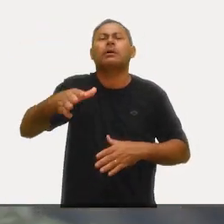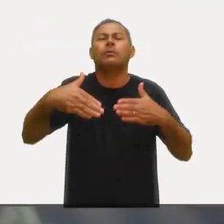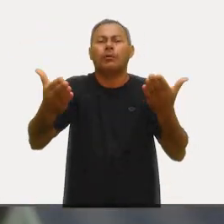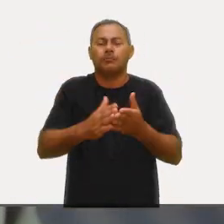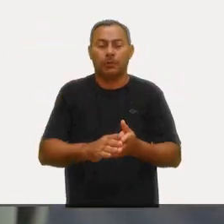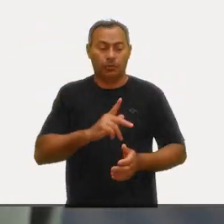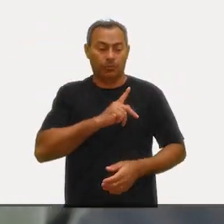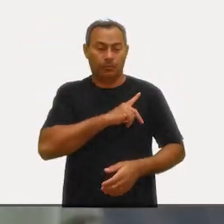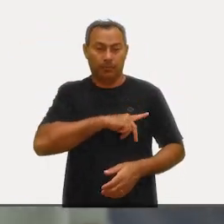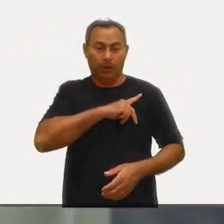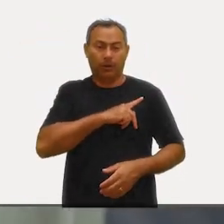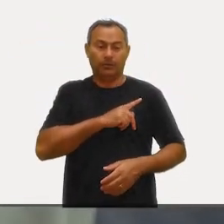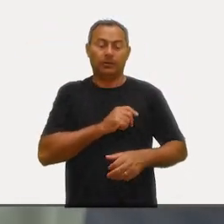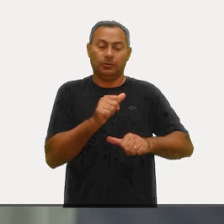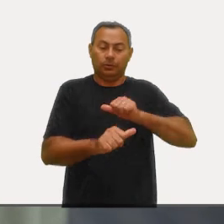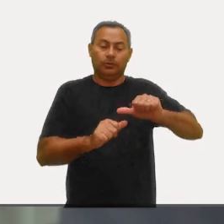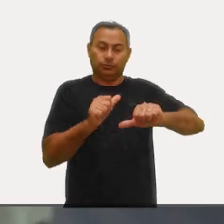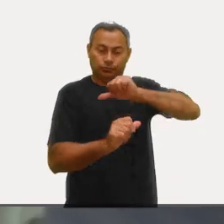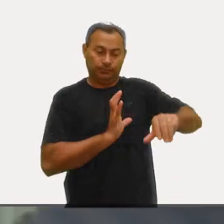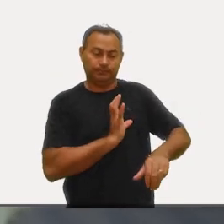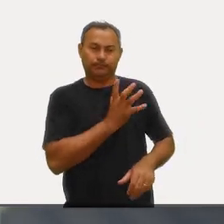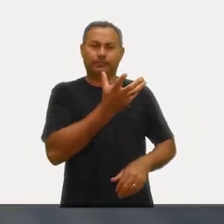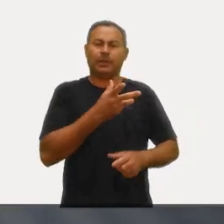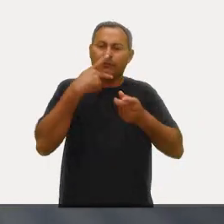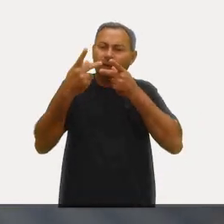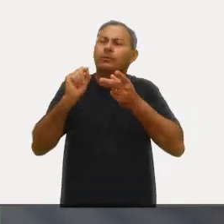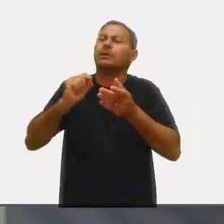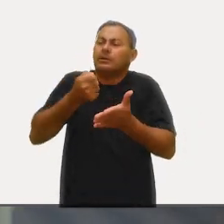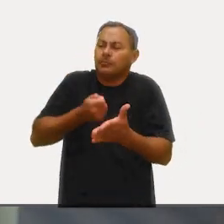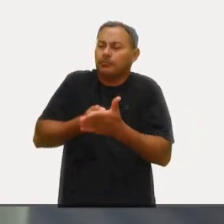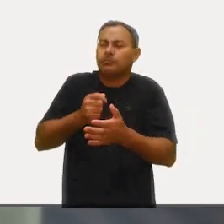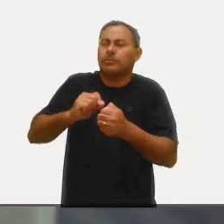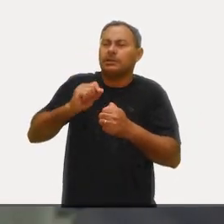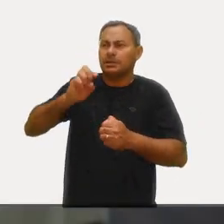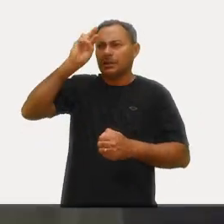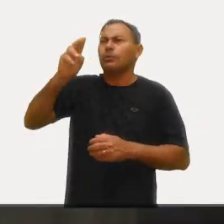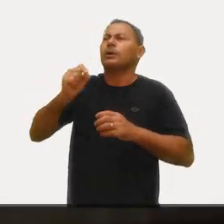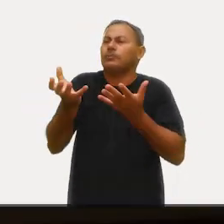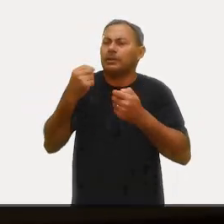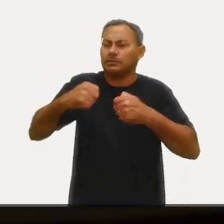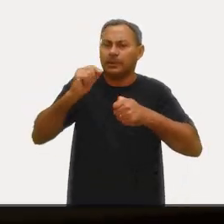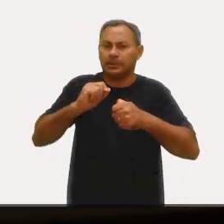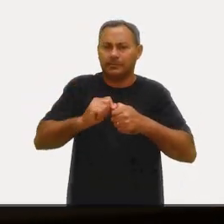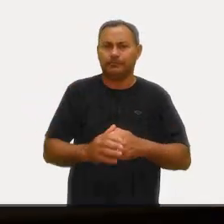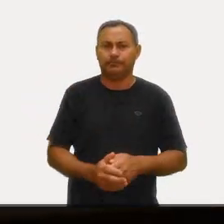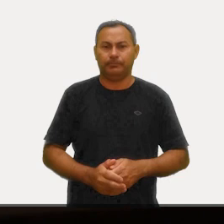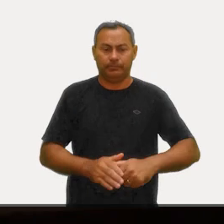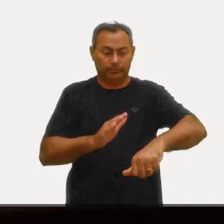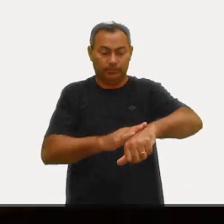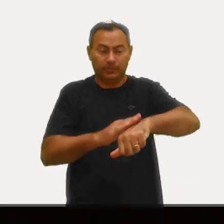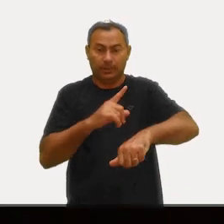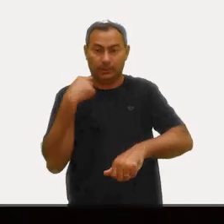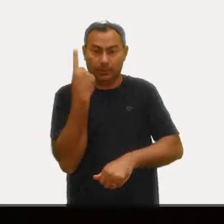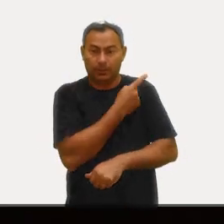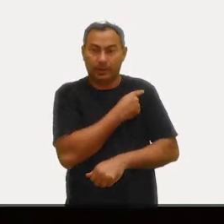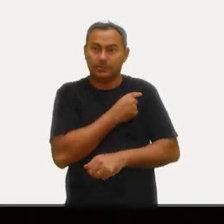hein? Quando o apóstolo Paulo amansou, ele disse: O que devo fazer, Senhor? Depois que nos